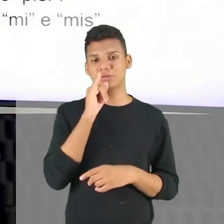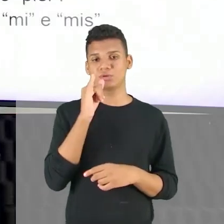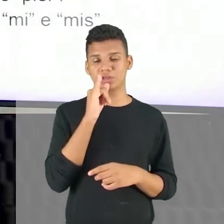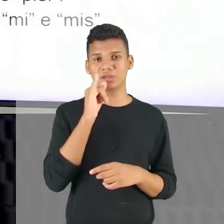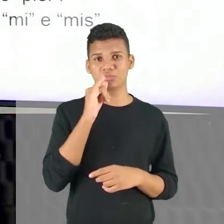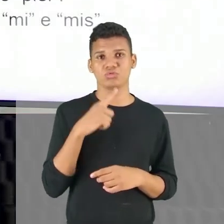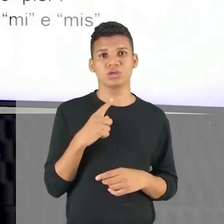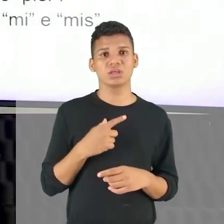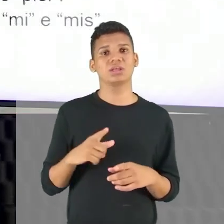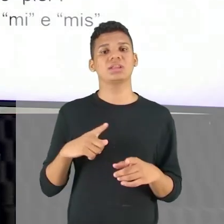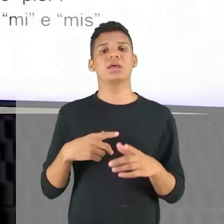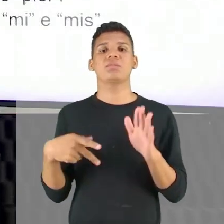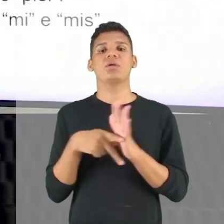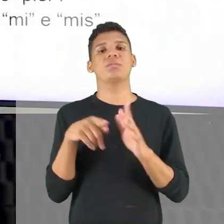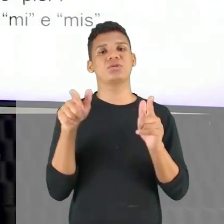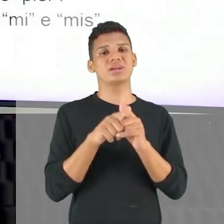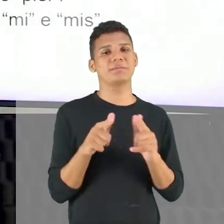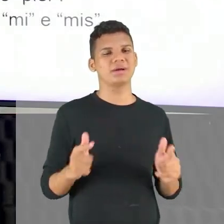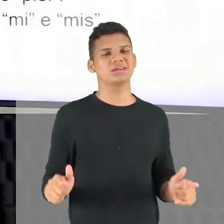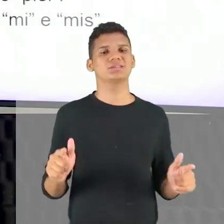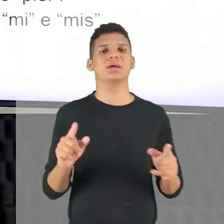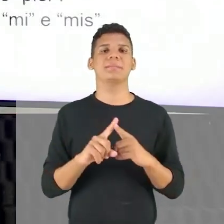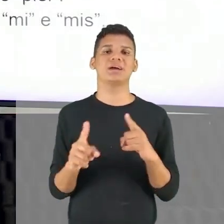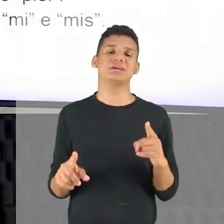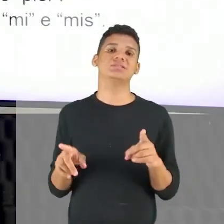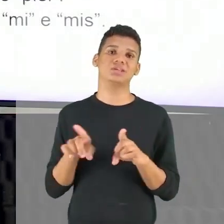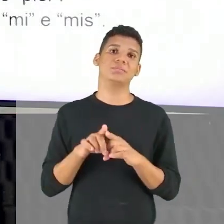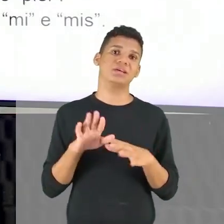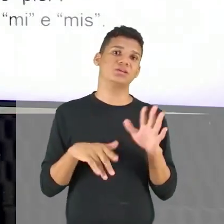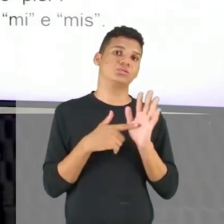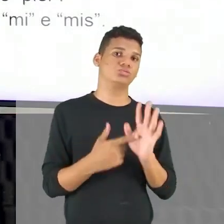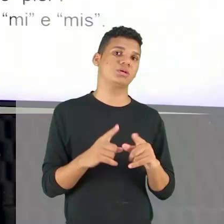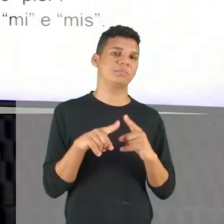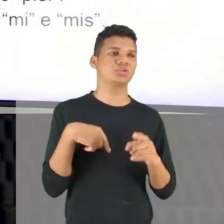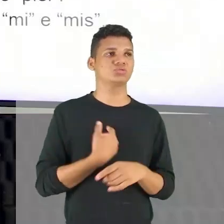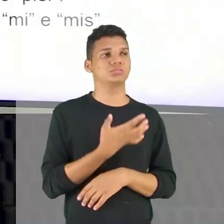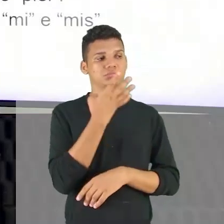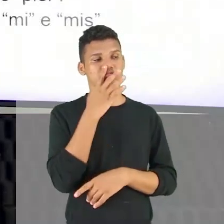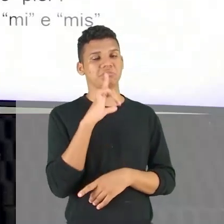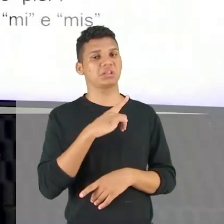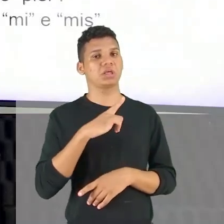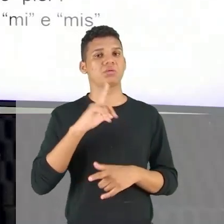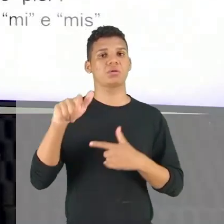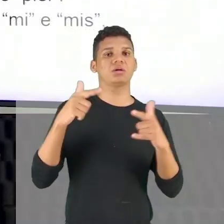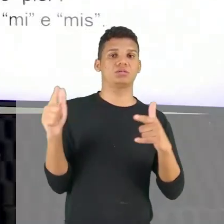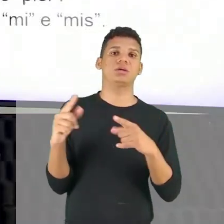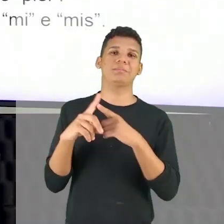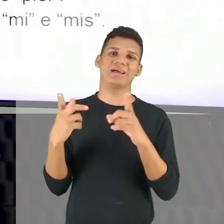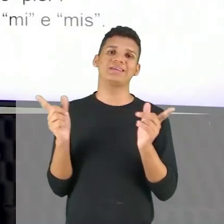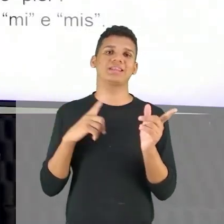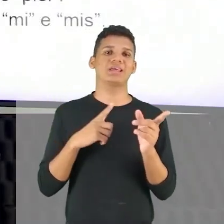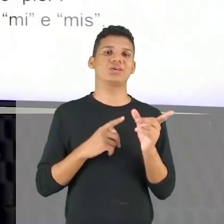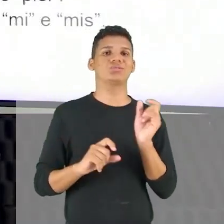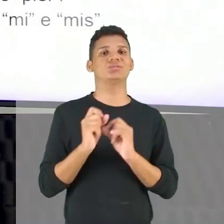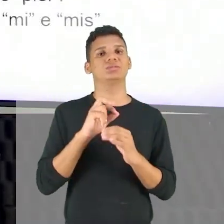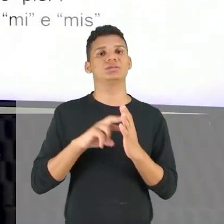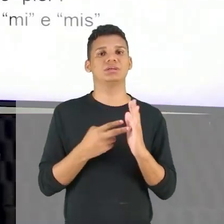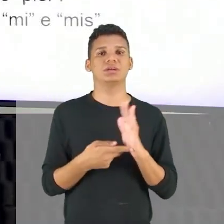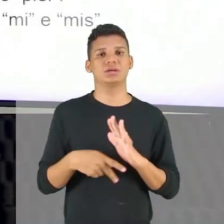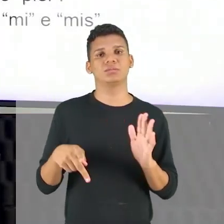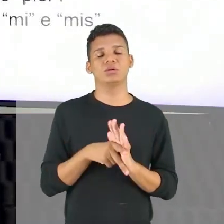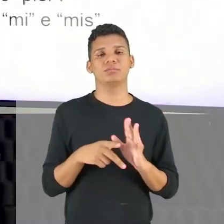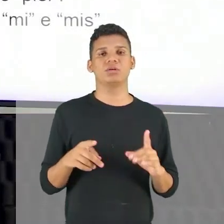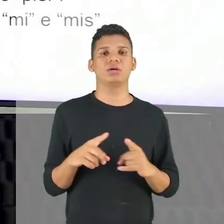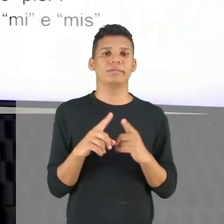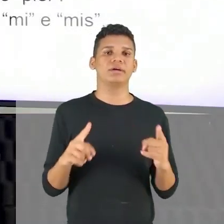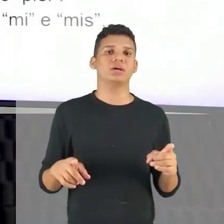no Enem que envolve gramática. E envolve assim de forma muito exposta. A gente vai ver aqui também outras questões que têm essa relação, tá bom?